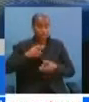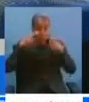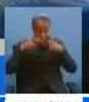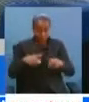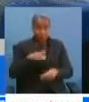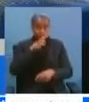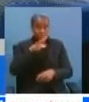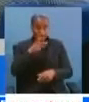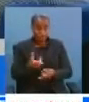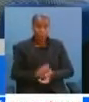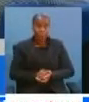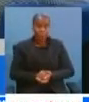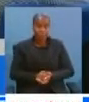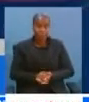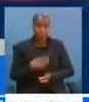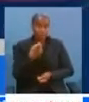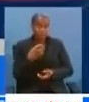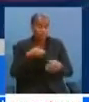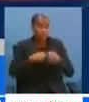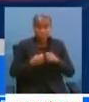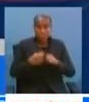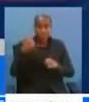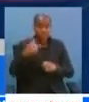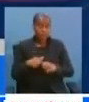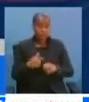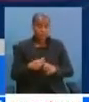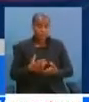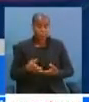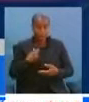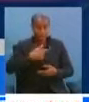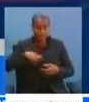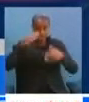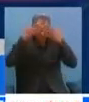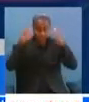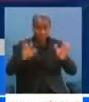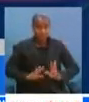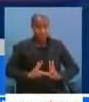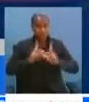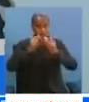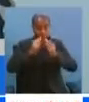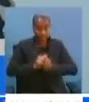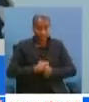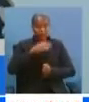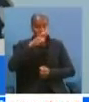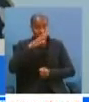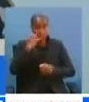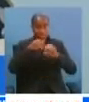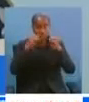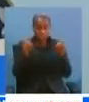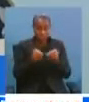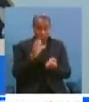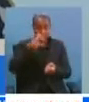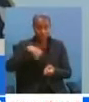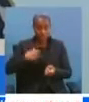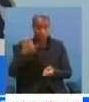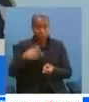diz que, apesar de algumas barreiras ainda existentes, a nossa democracia está a evoluir. Afirma que a sociedade